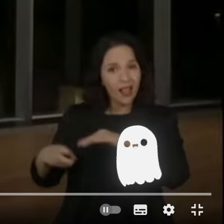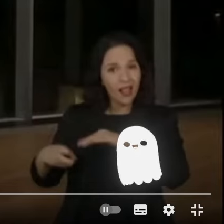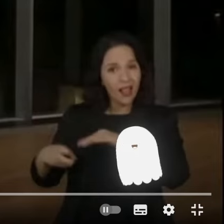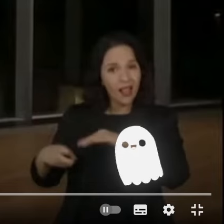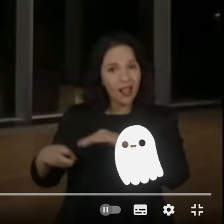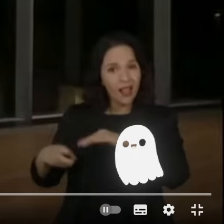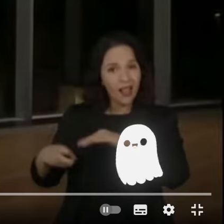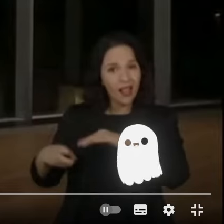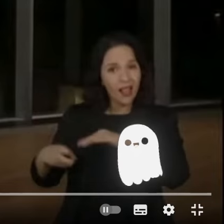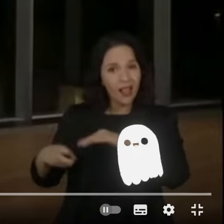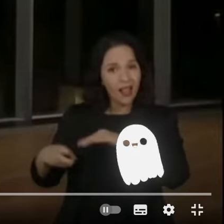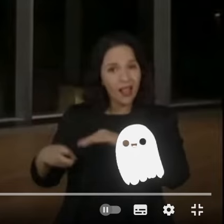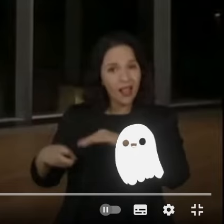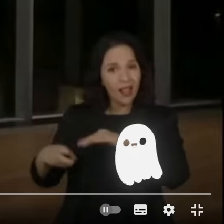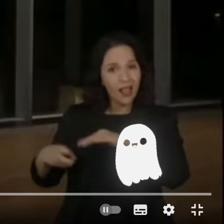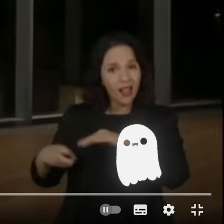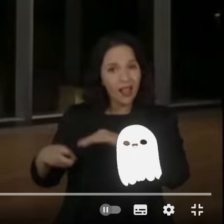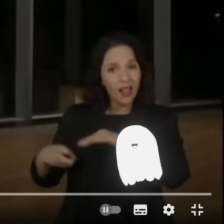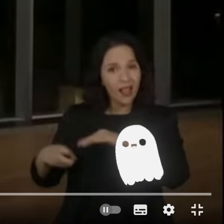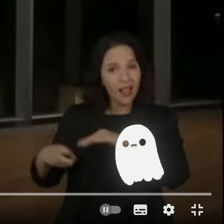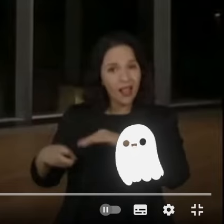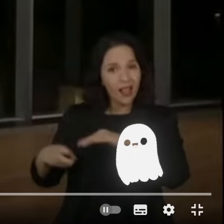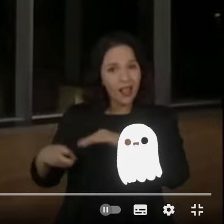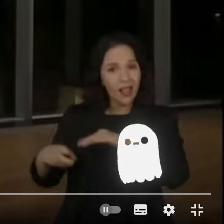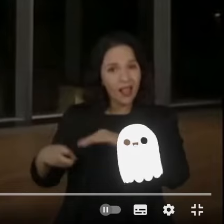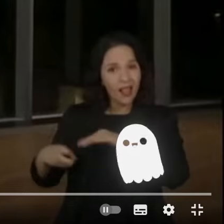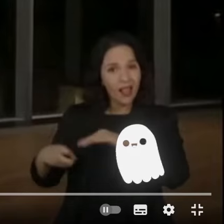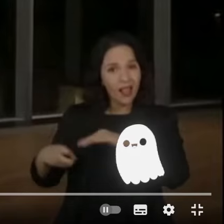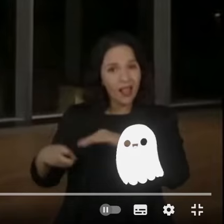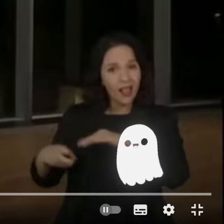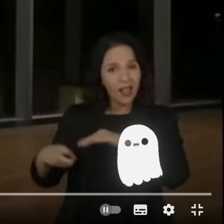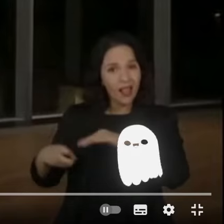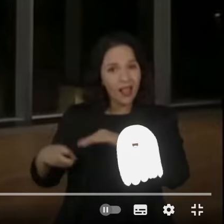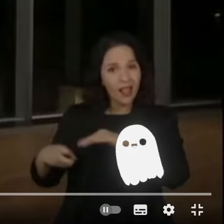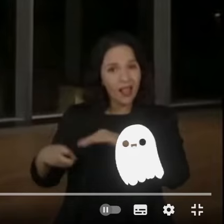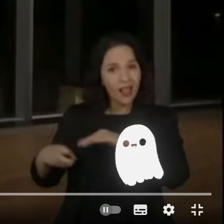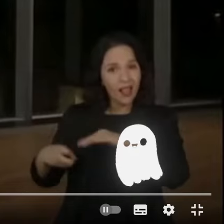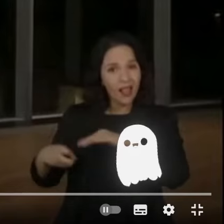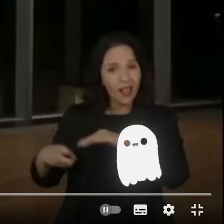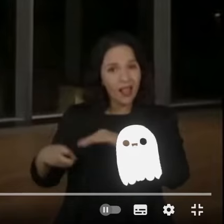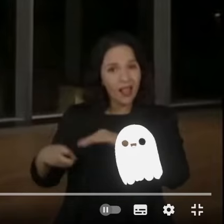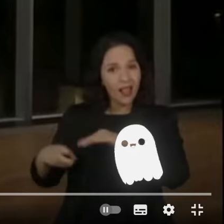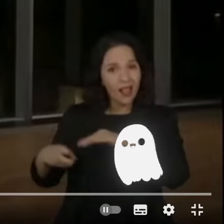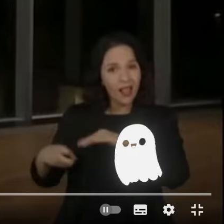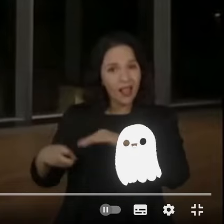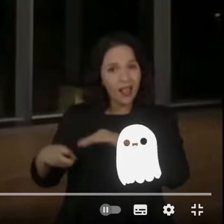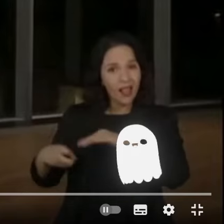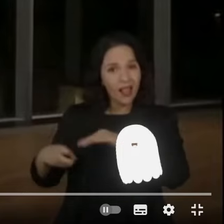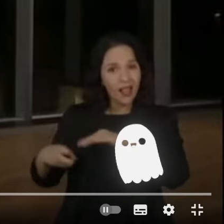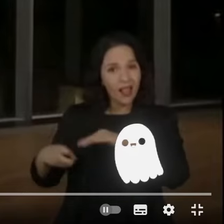medo de ficar morrendo de medo. Ele viu o Man on a Train também, que a gente viu, que é aquele do Homem no Trem.